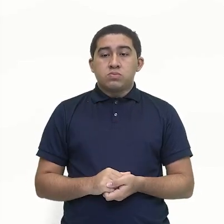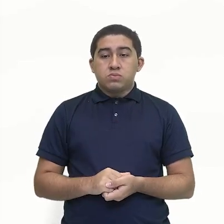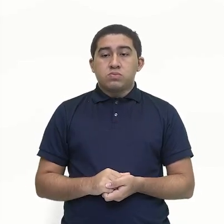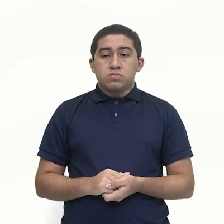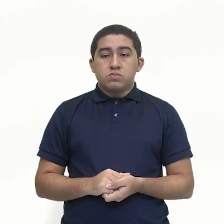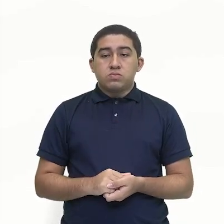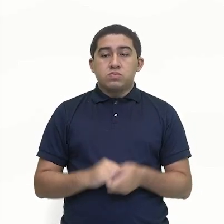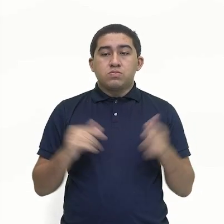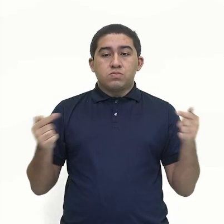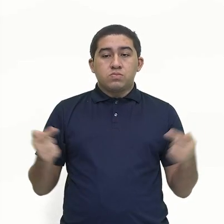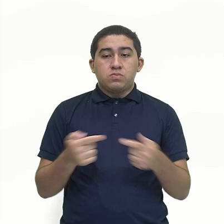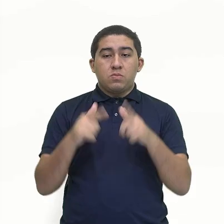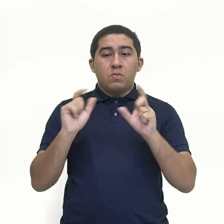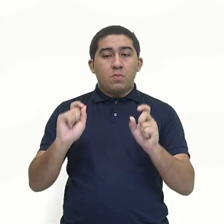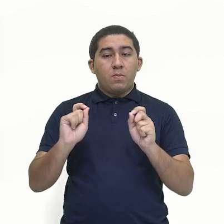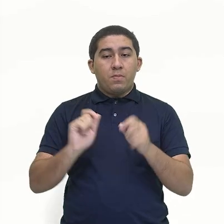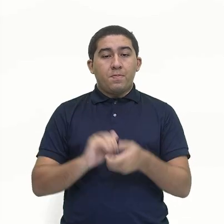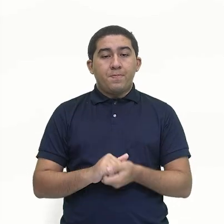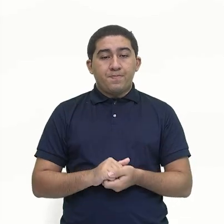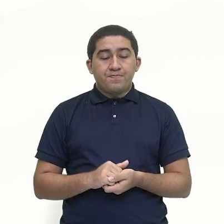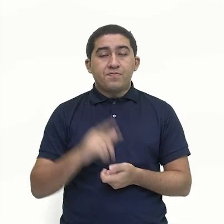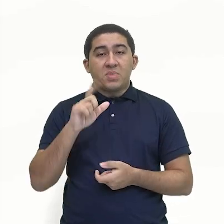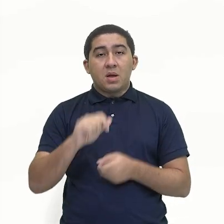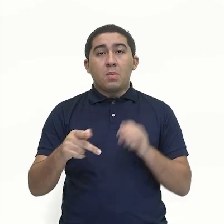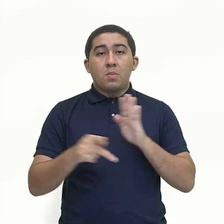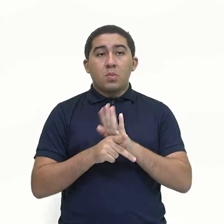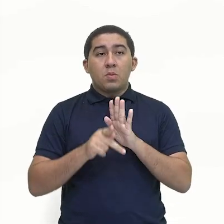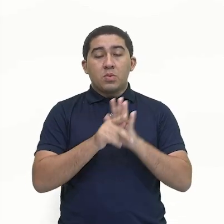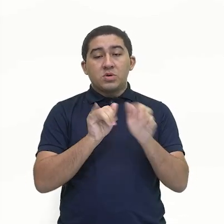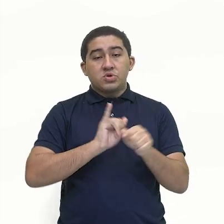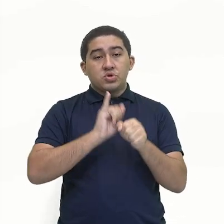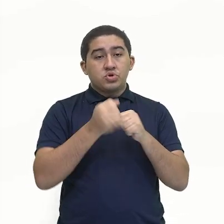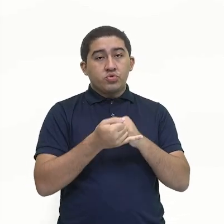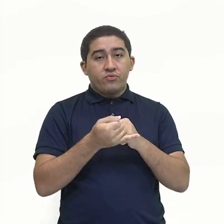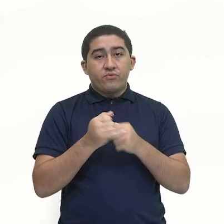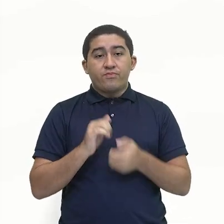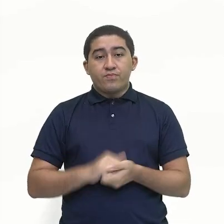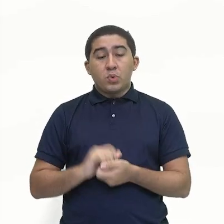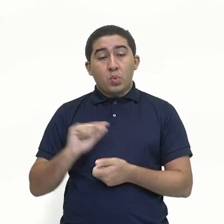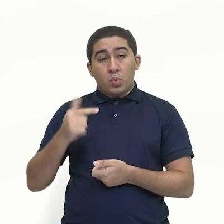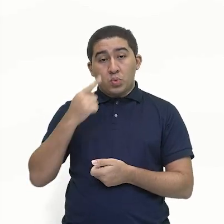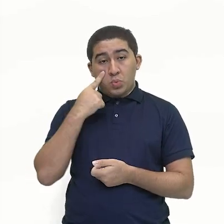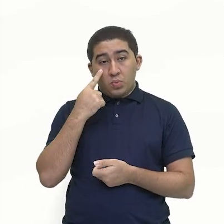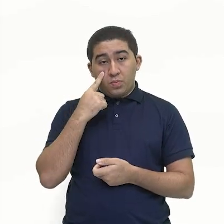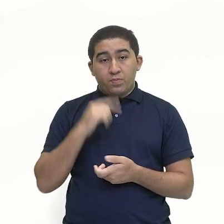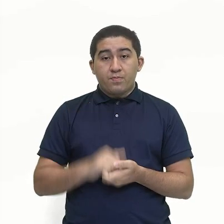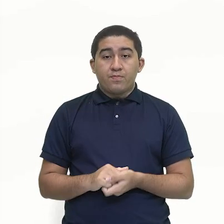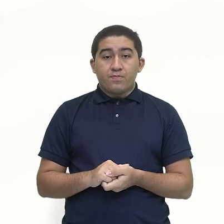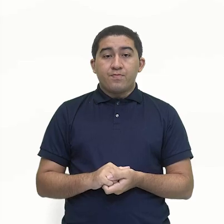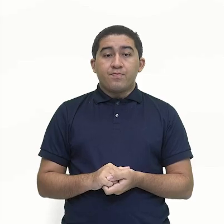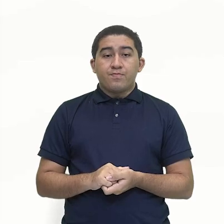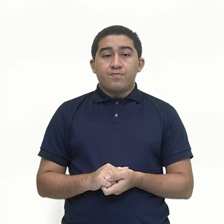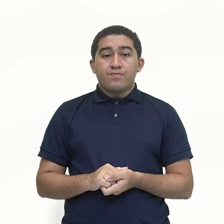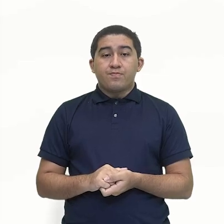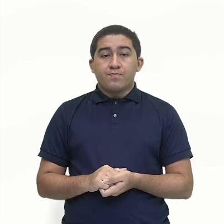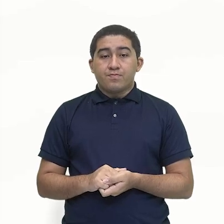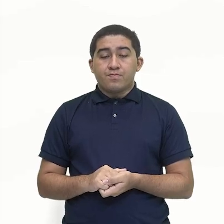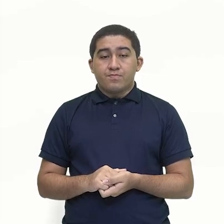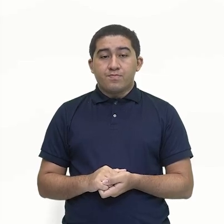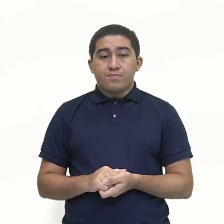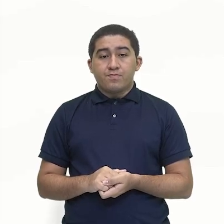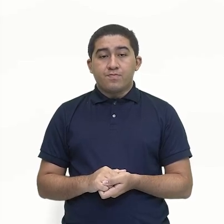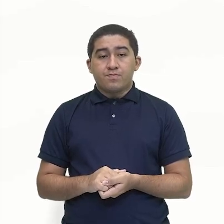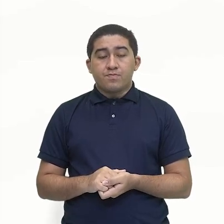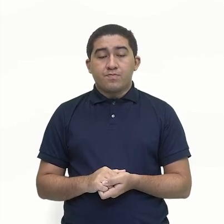Ele vai indicar, então, um dos graus do adjetivo, tá? Outro. This source is less